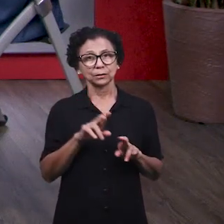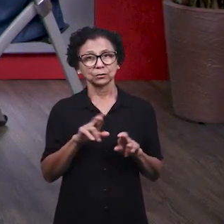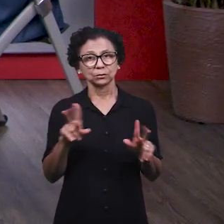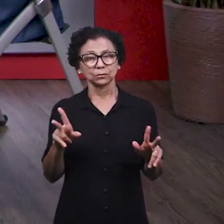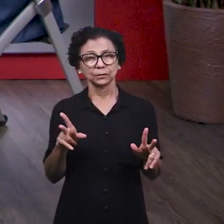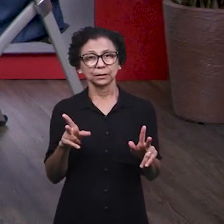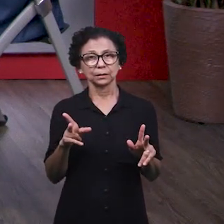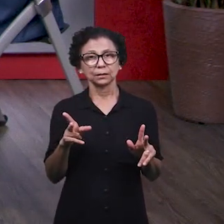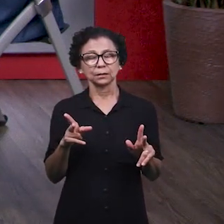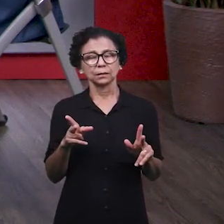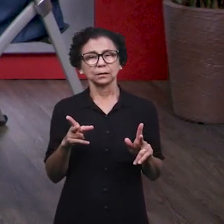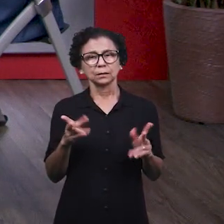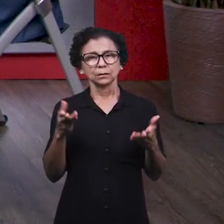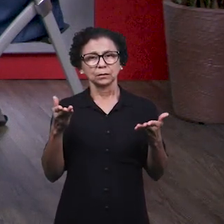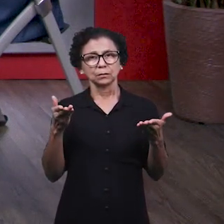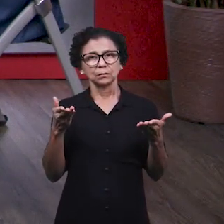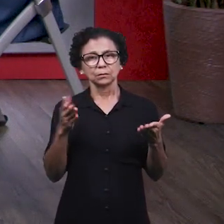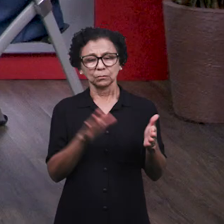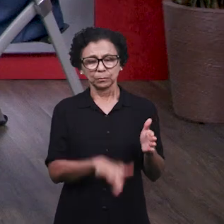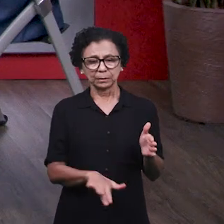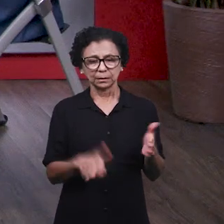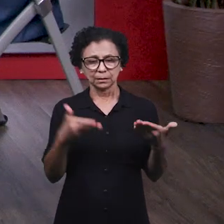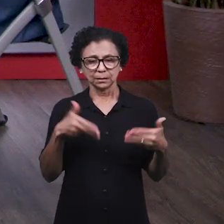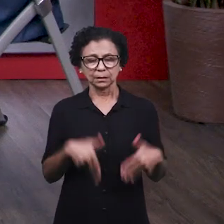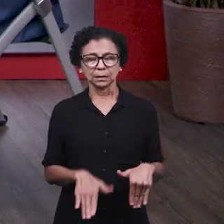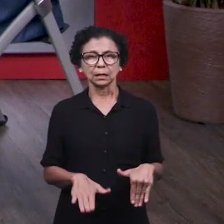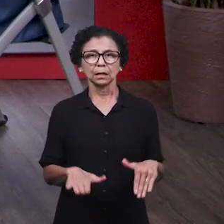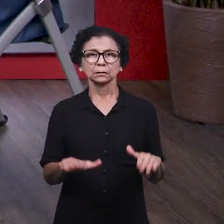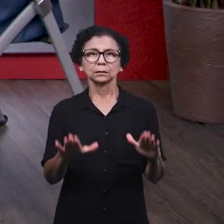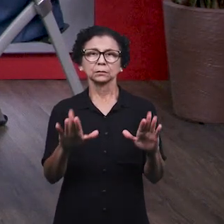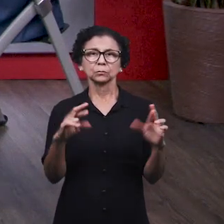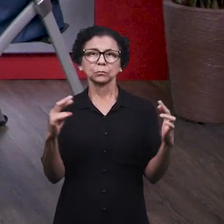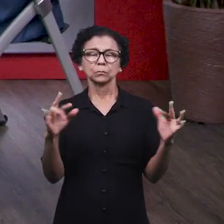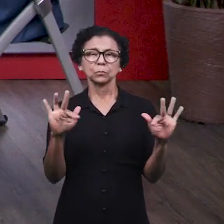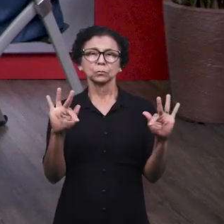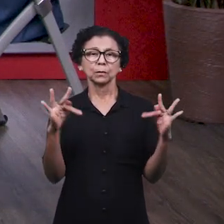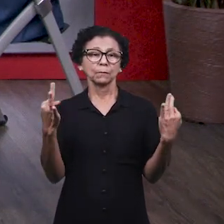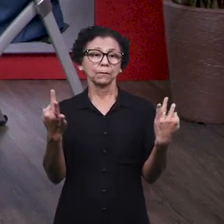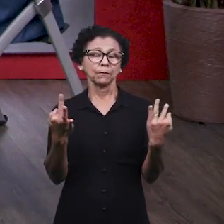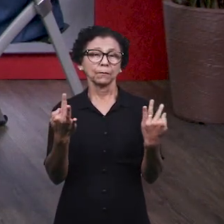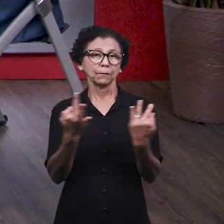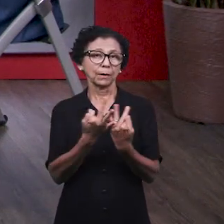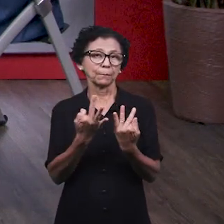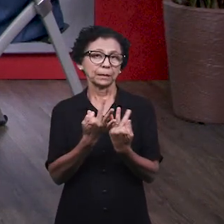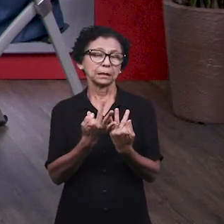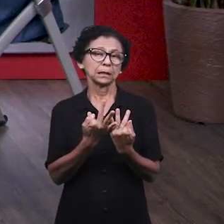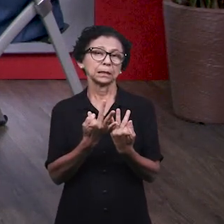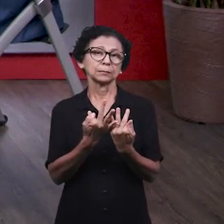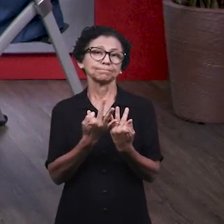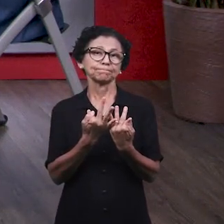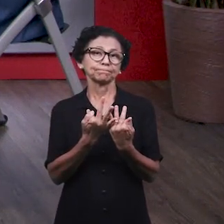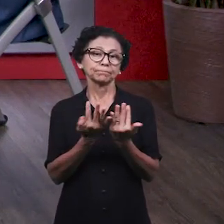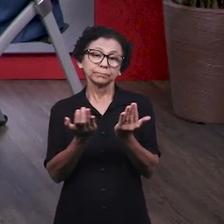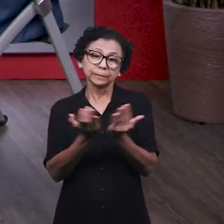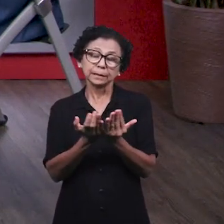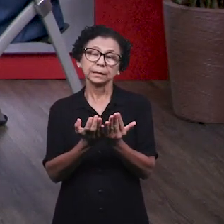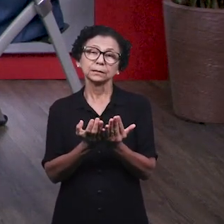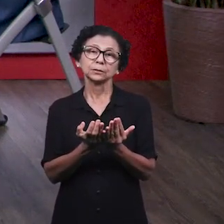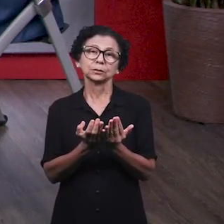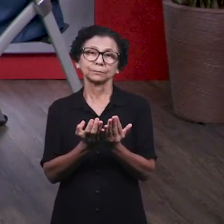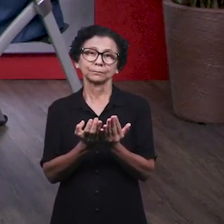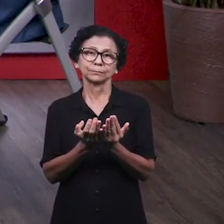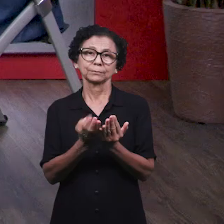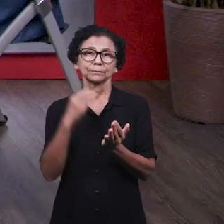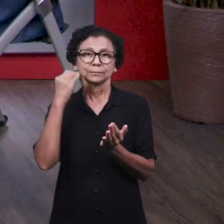evangélico, ou seja, com experiências pais com Sim. experiências com Deus,